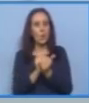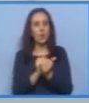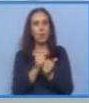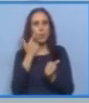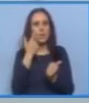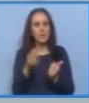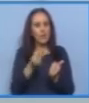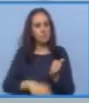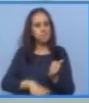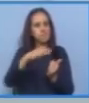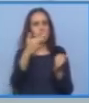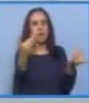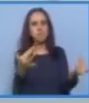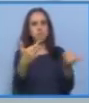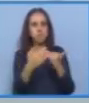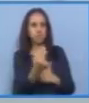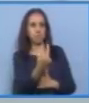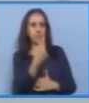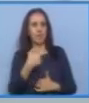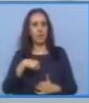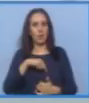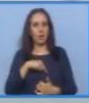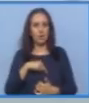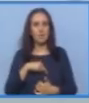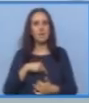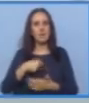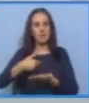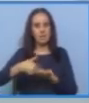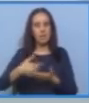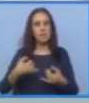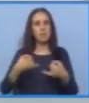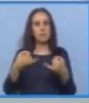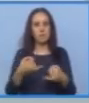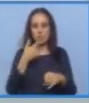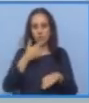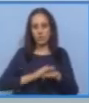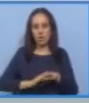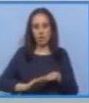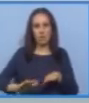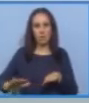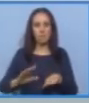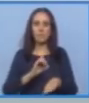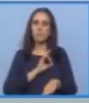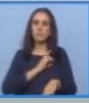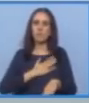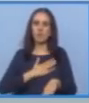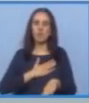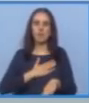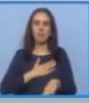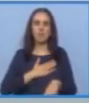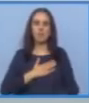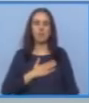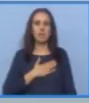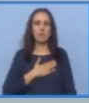desde miúdos e de repente nos vêm ali deitados. E depois, chegando a esse chão, esse lado muito pessoal, que